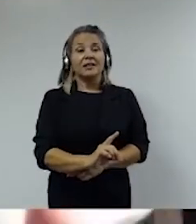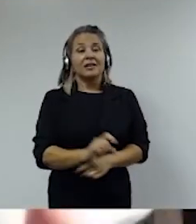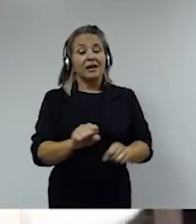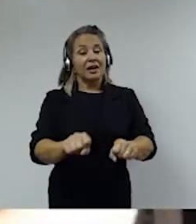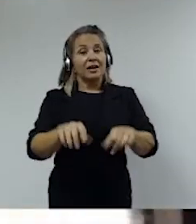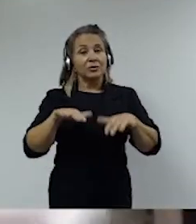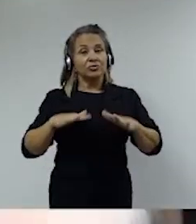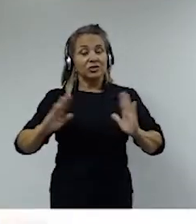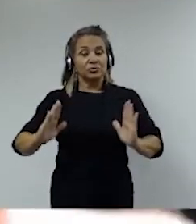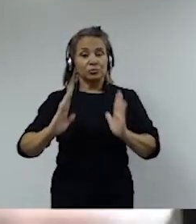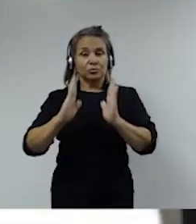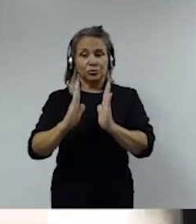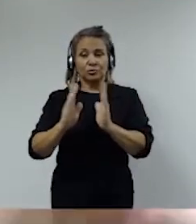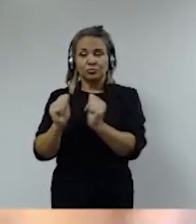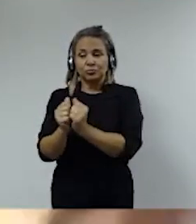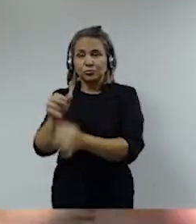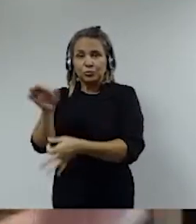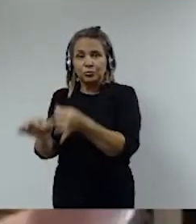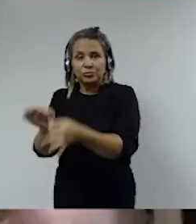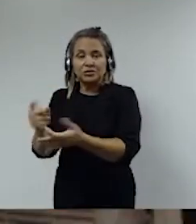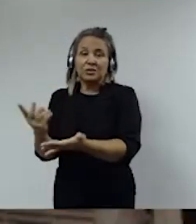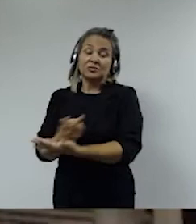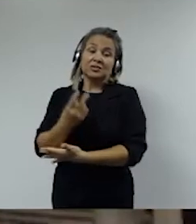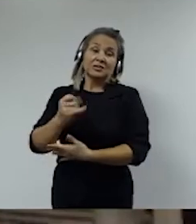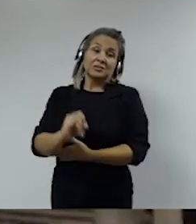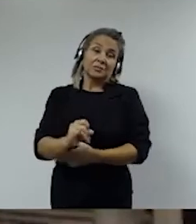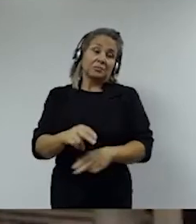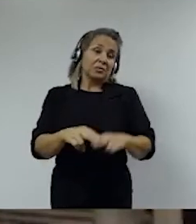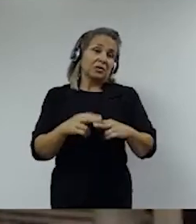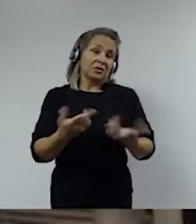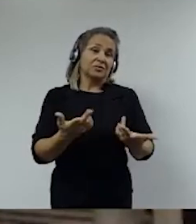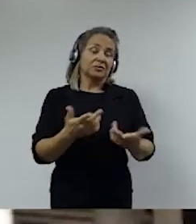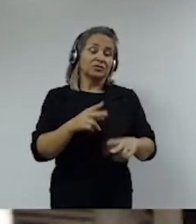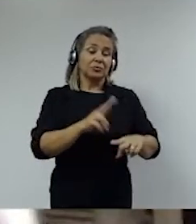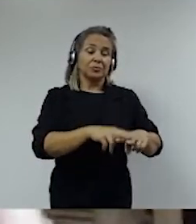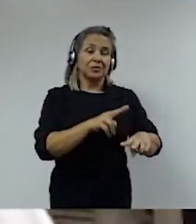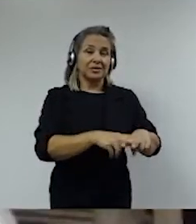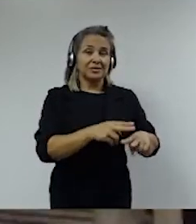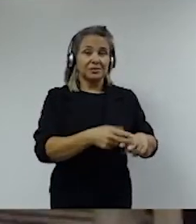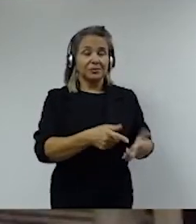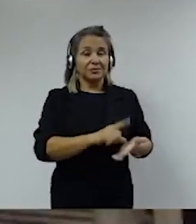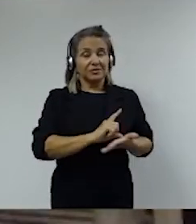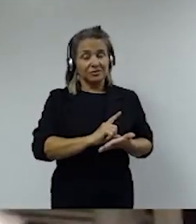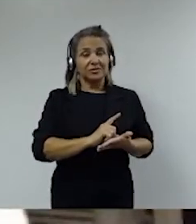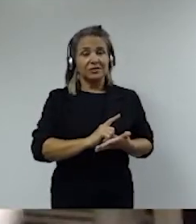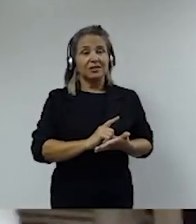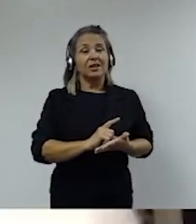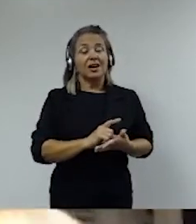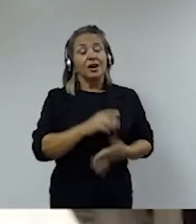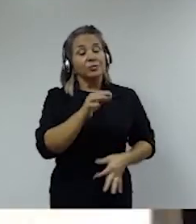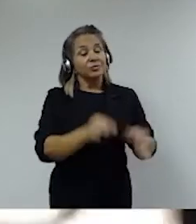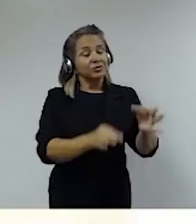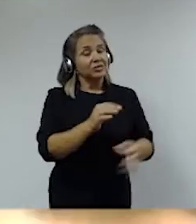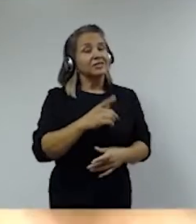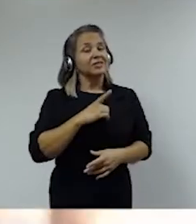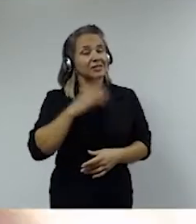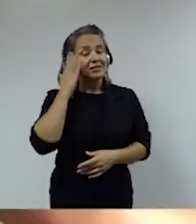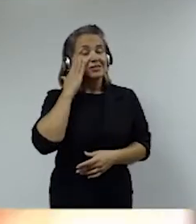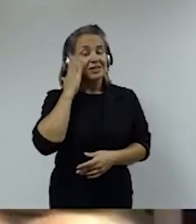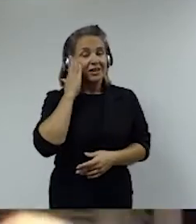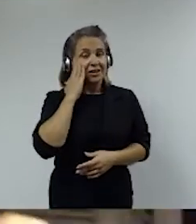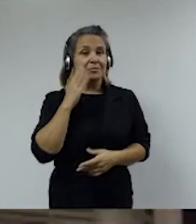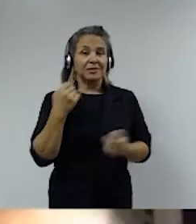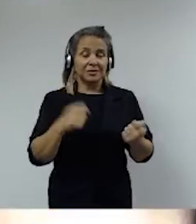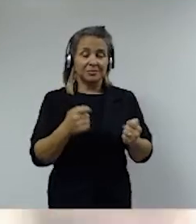está preso em razão de prisão preventiva. O Superior Tribunal de Justiça não tem nenhuma dúvida em determinar o dever de